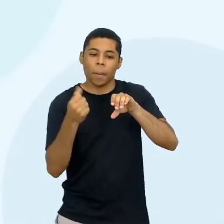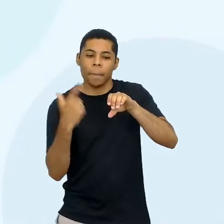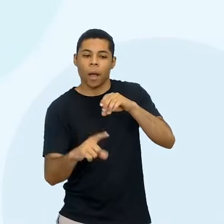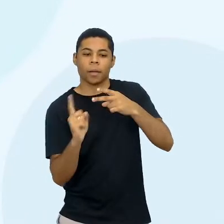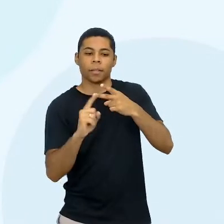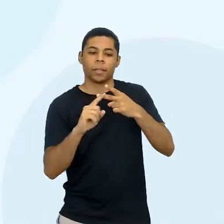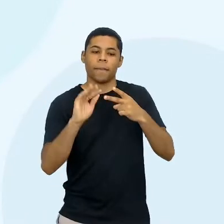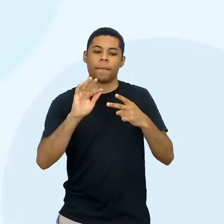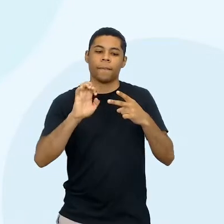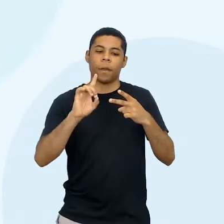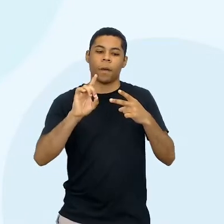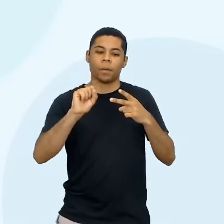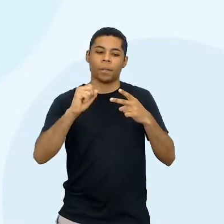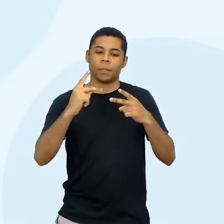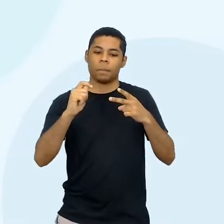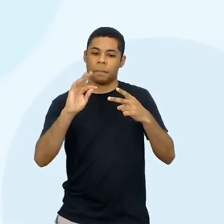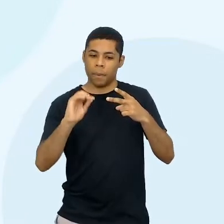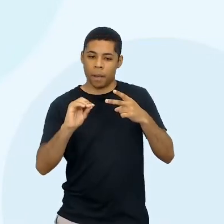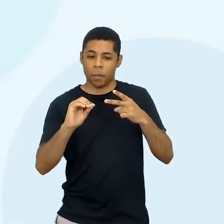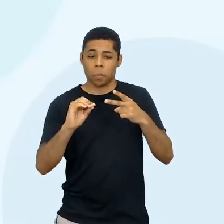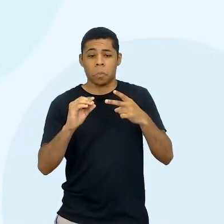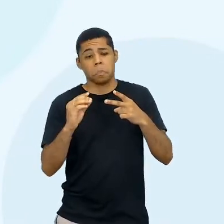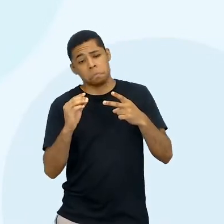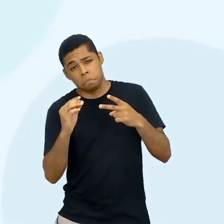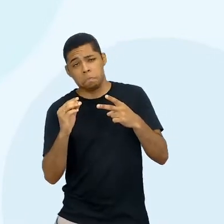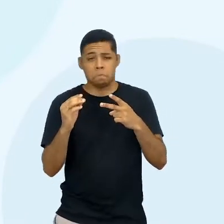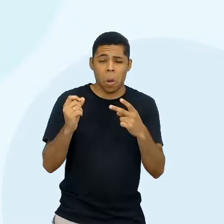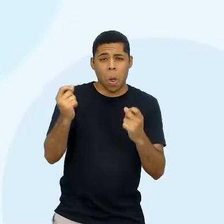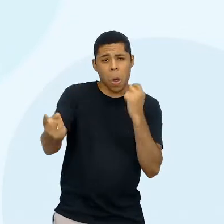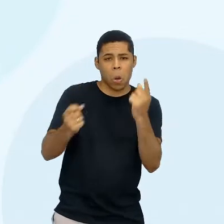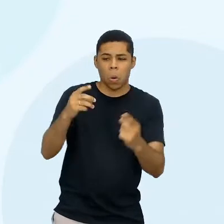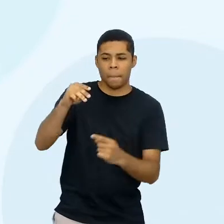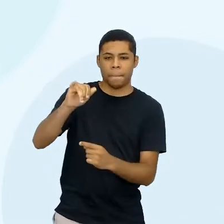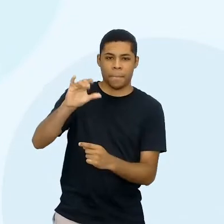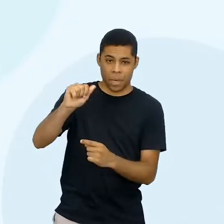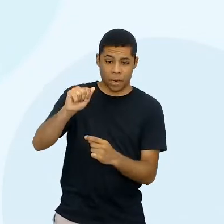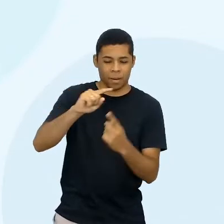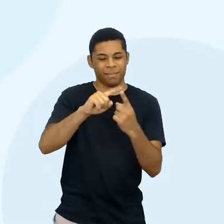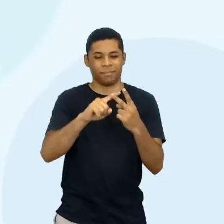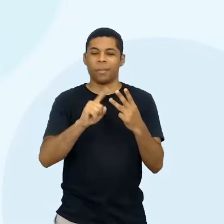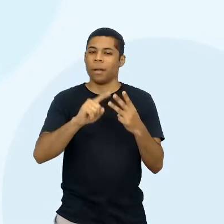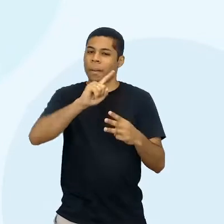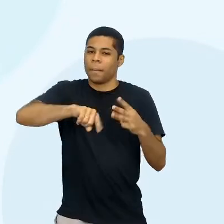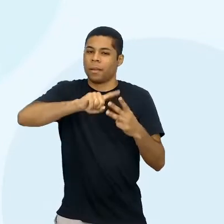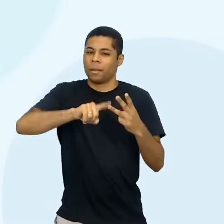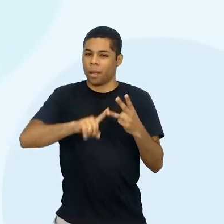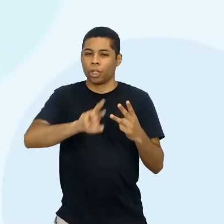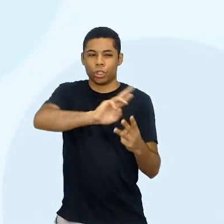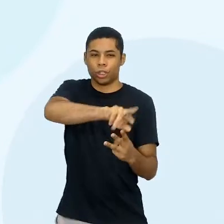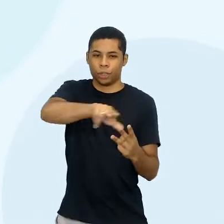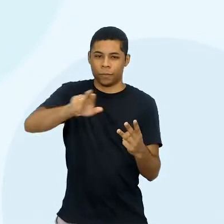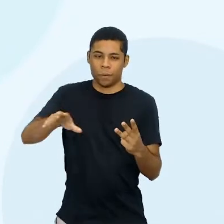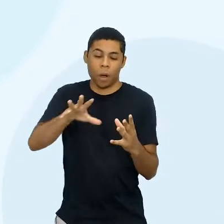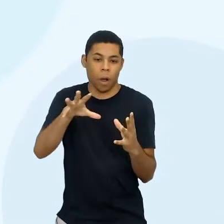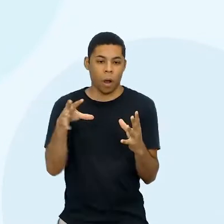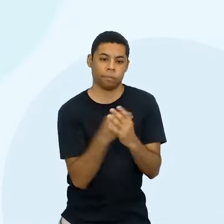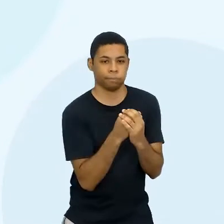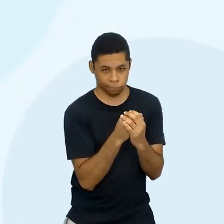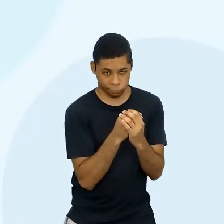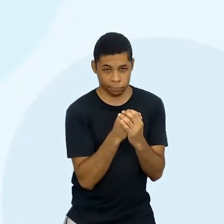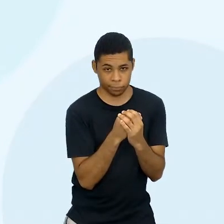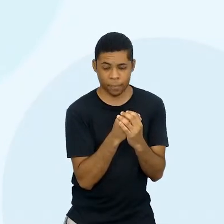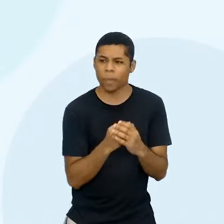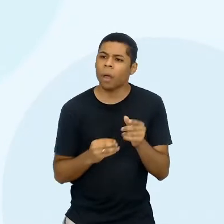por mica. Algumas rochas são constituídas por um único mineral, mas são consideradas rochas e não